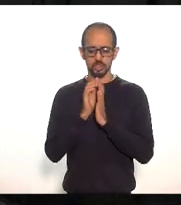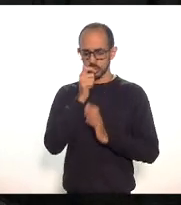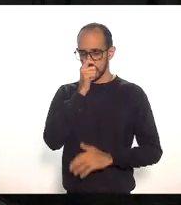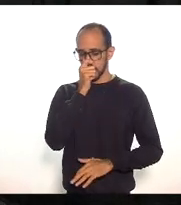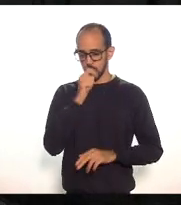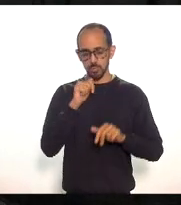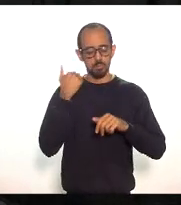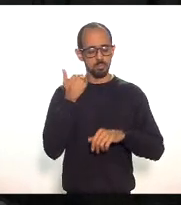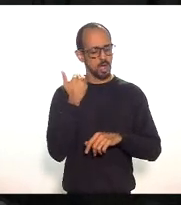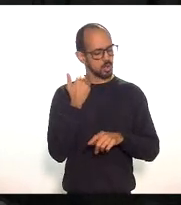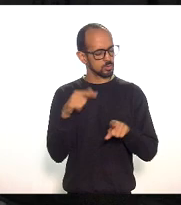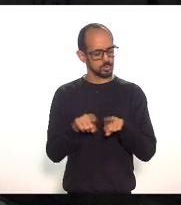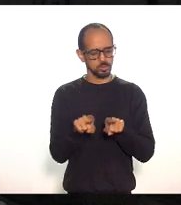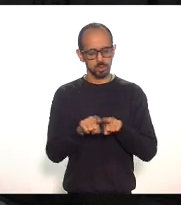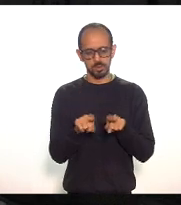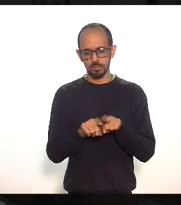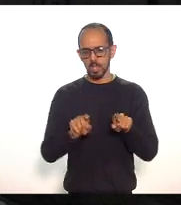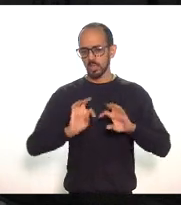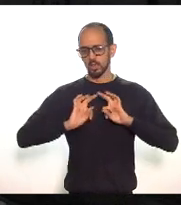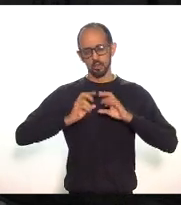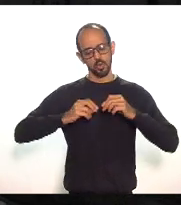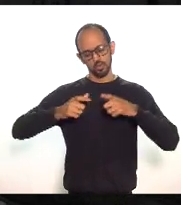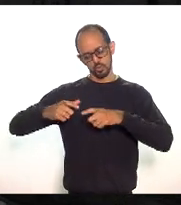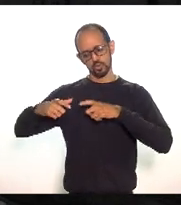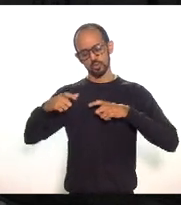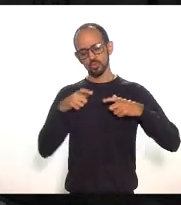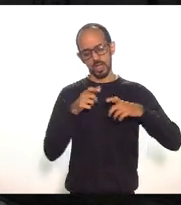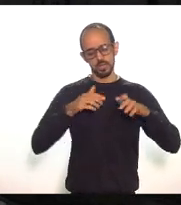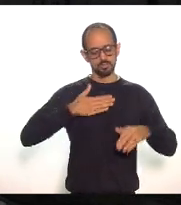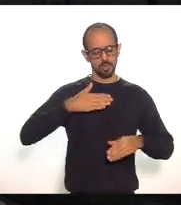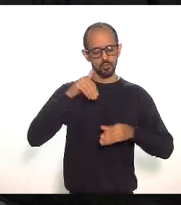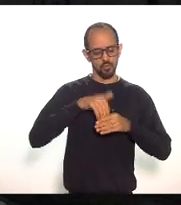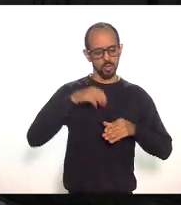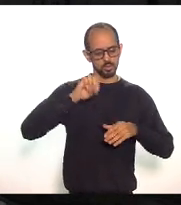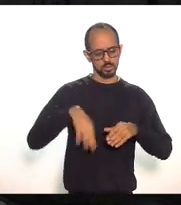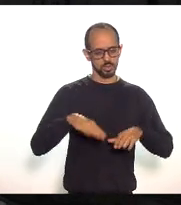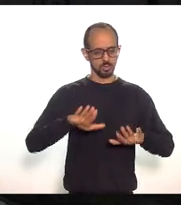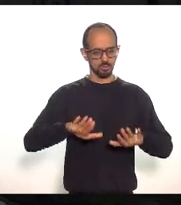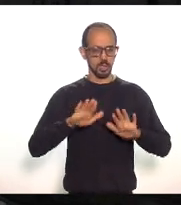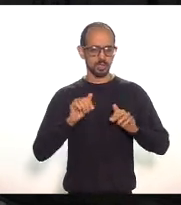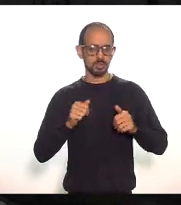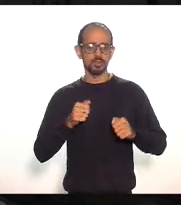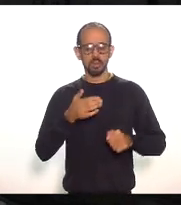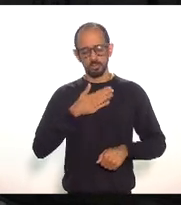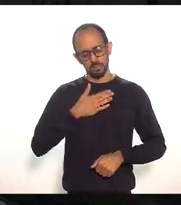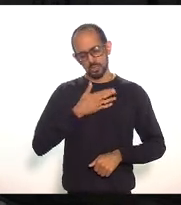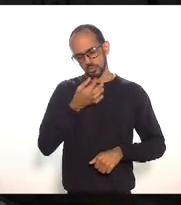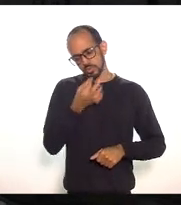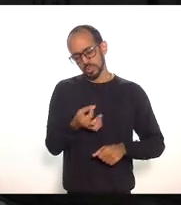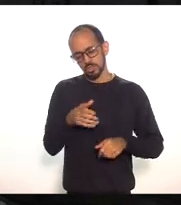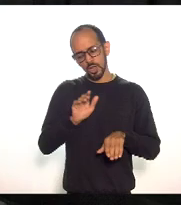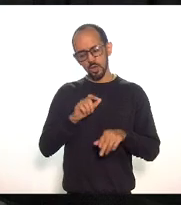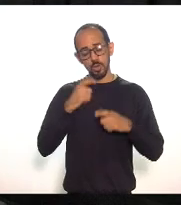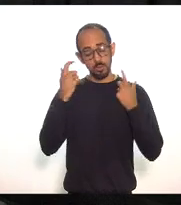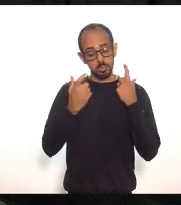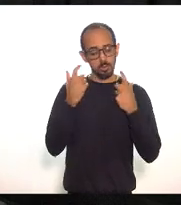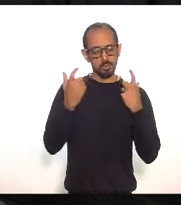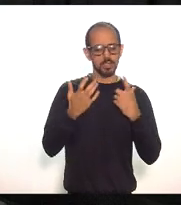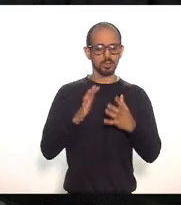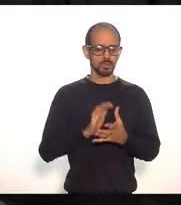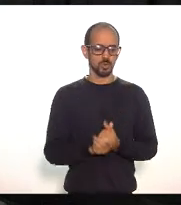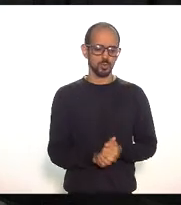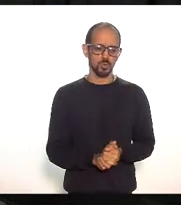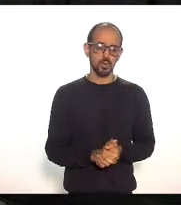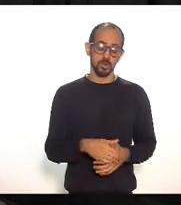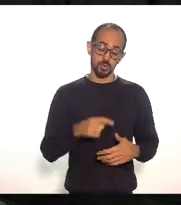e tantos outros espaços que a gente precisa olhar também. Meu voto é sim, mas com essa ressalva e essa preocupação, que nós precisamos